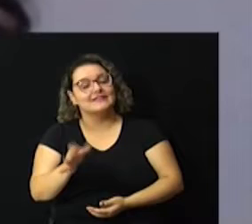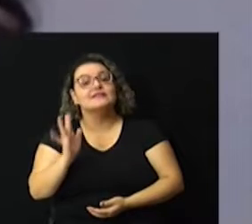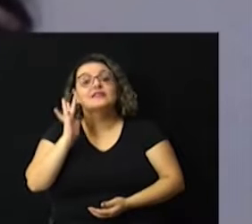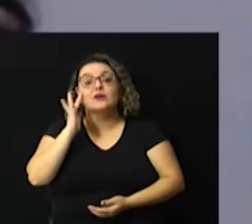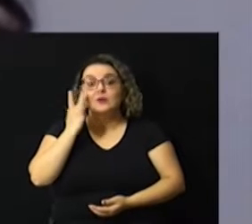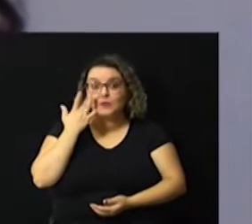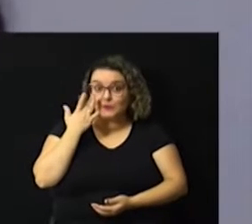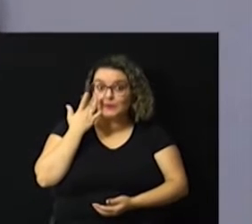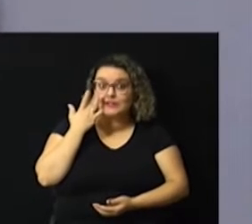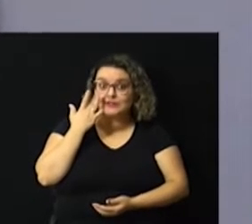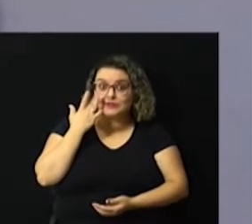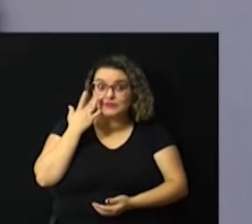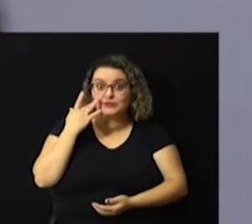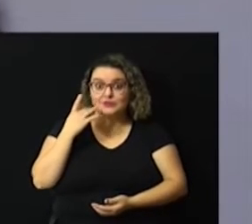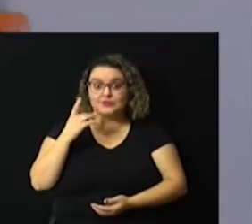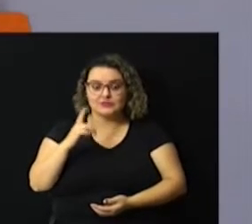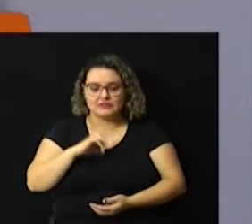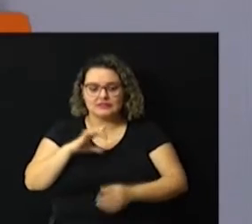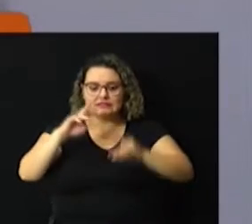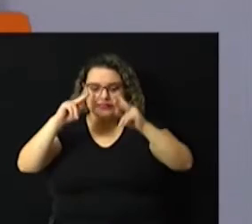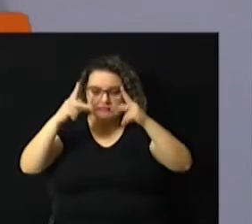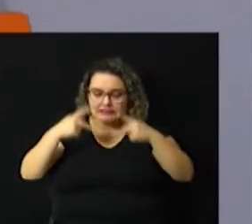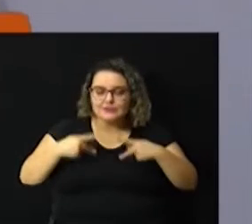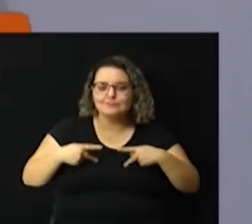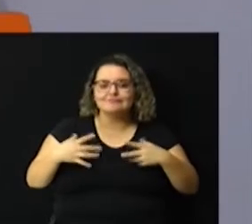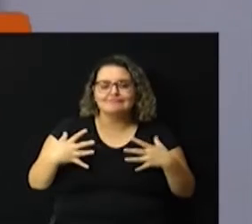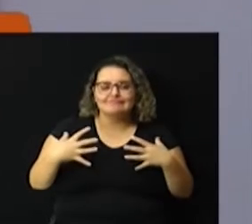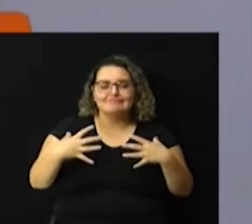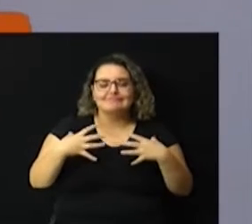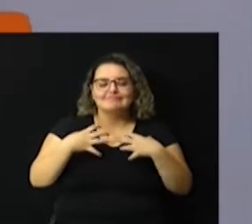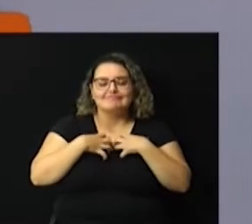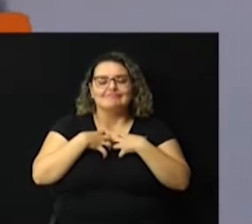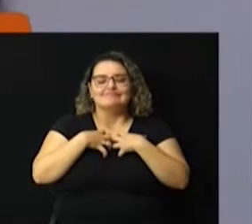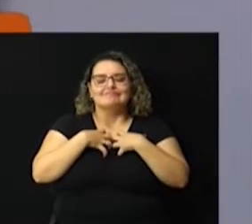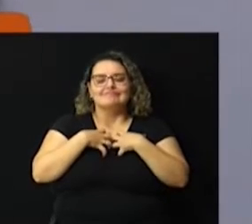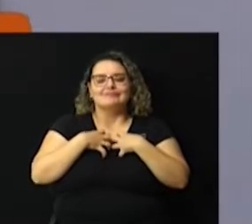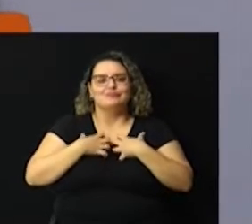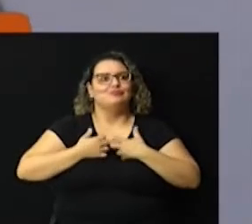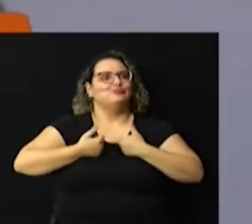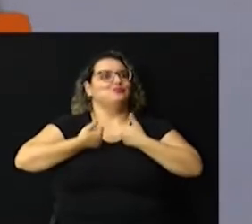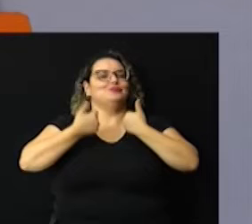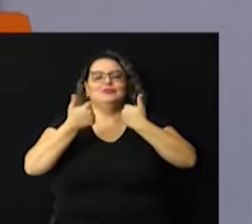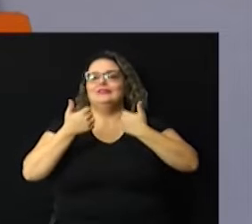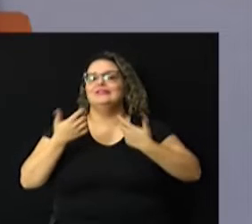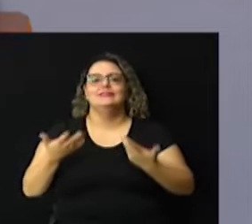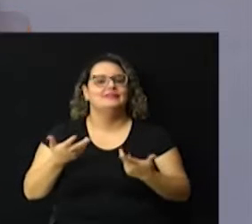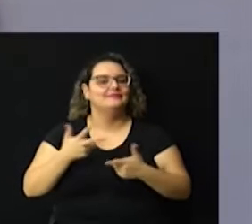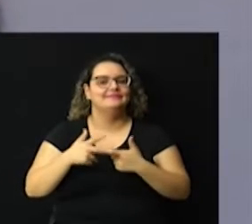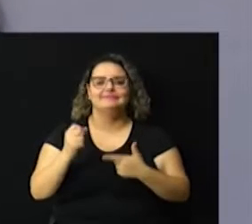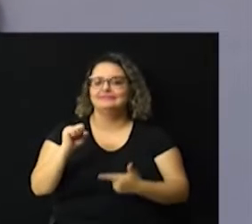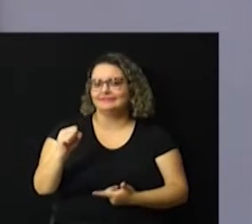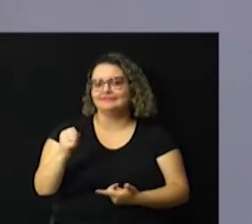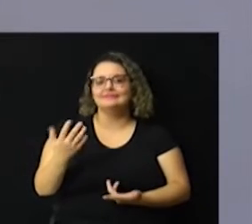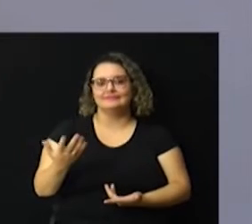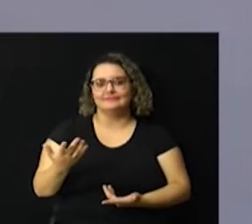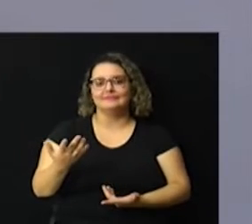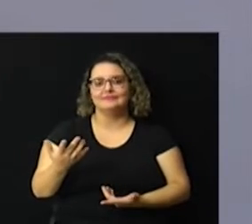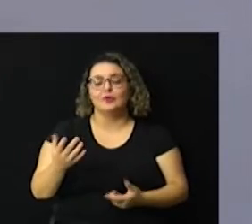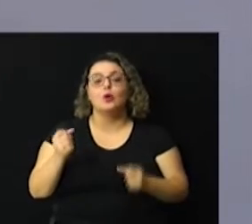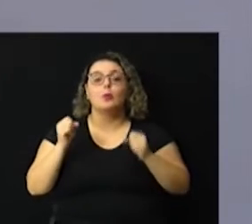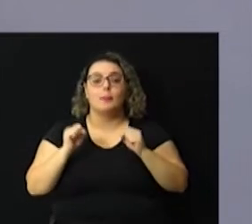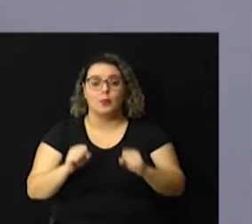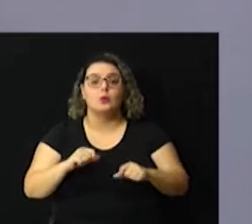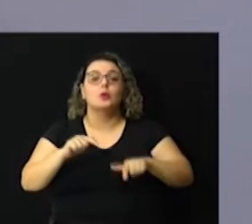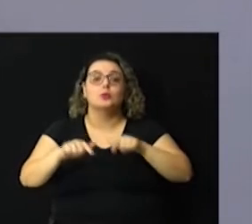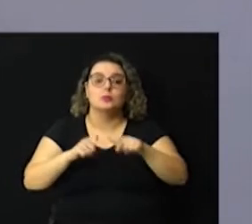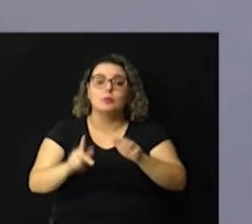eu acho que só de ter esse reconhecimento, assim, eu já me sinto uma grande ganhadora, de ter, né, a gente poder